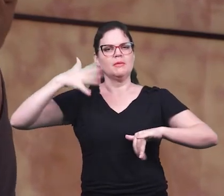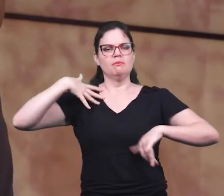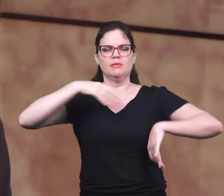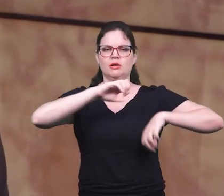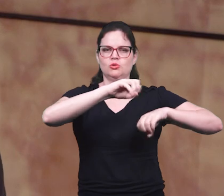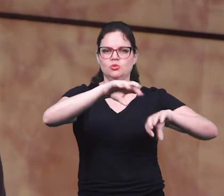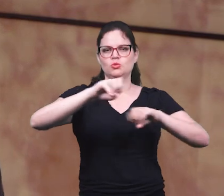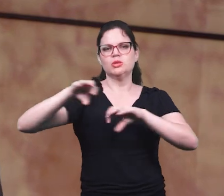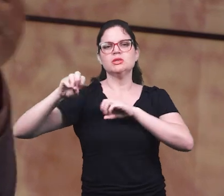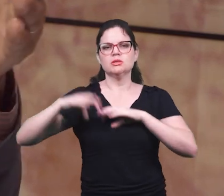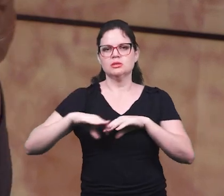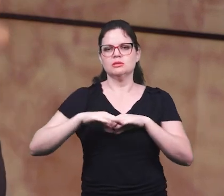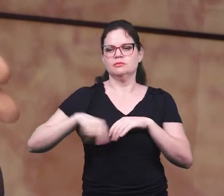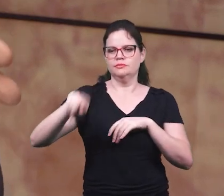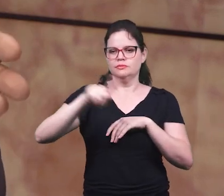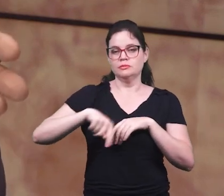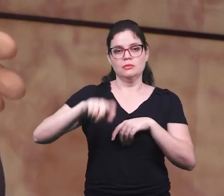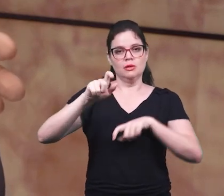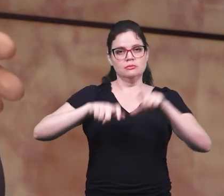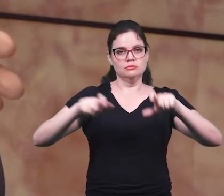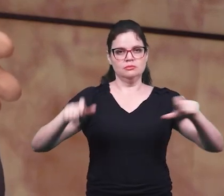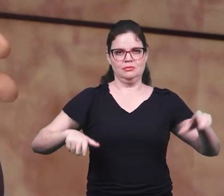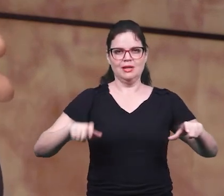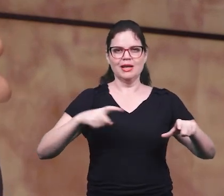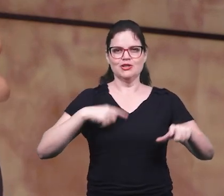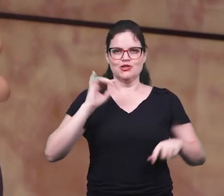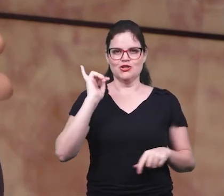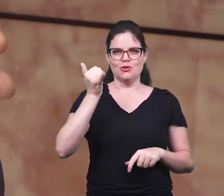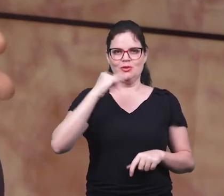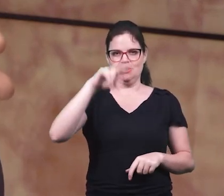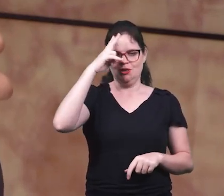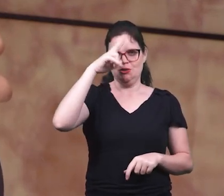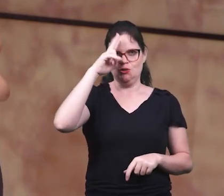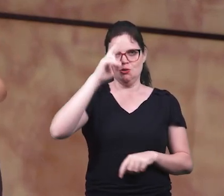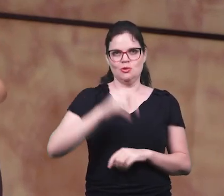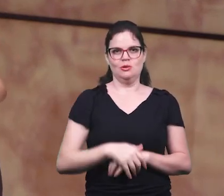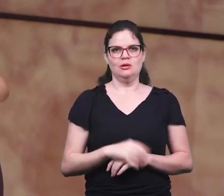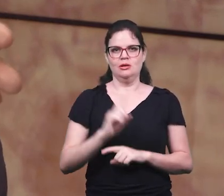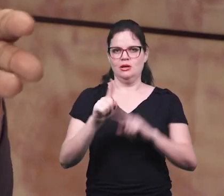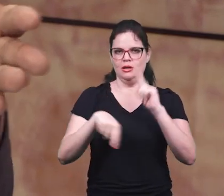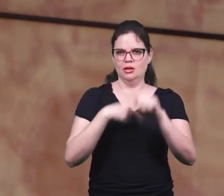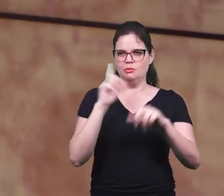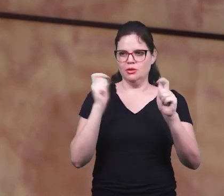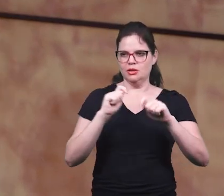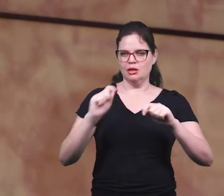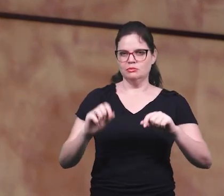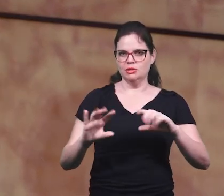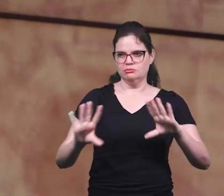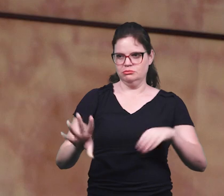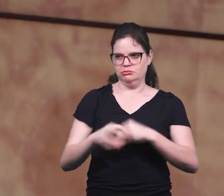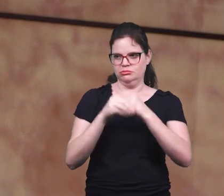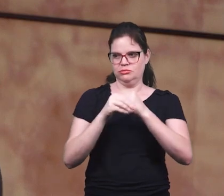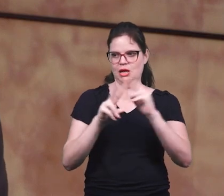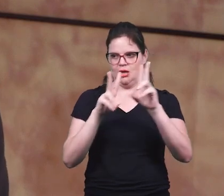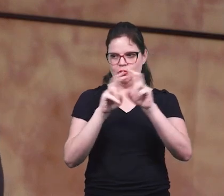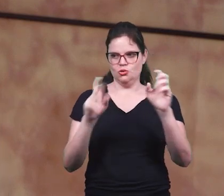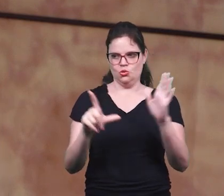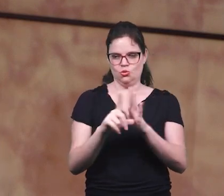os ensinos. E esses homens foram homens que, depois nós vamos entrar em Lutero, não sei se já podemos entrar agora em